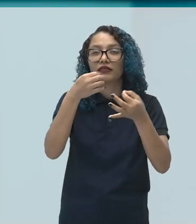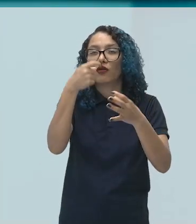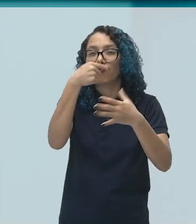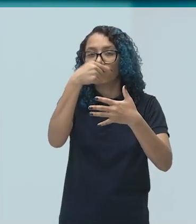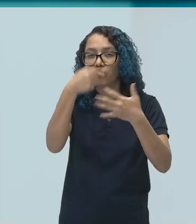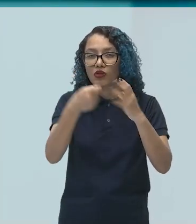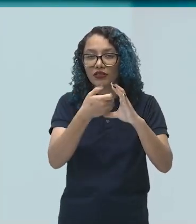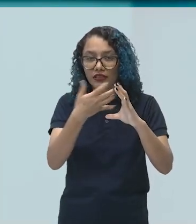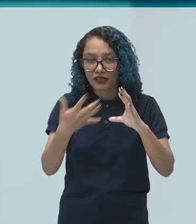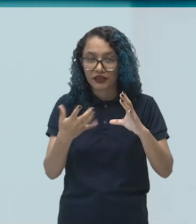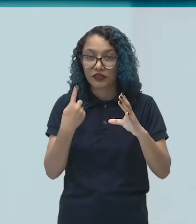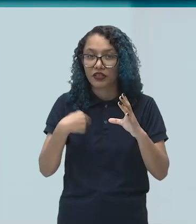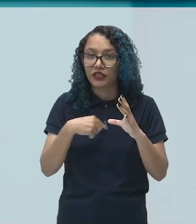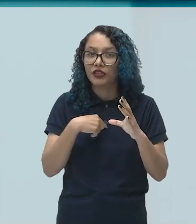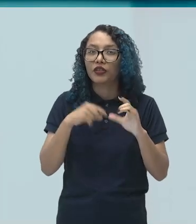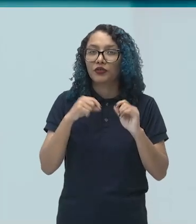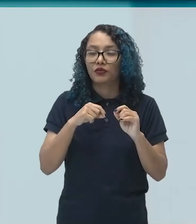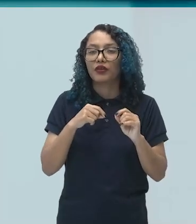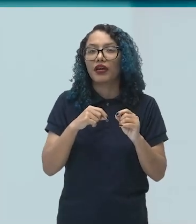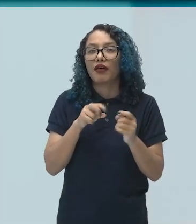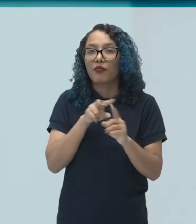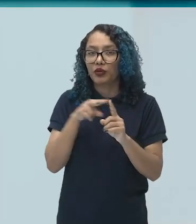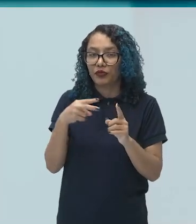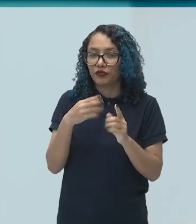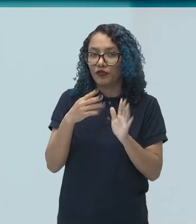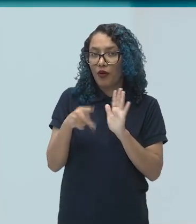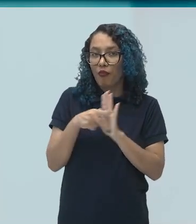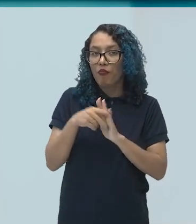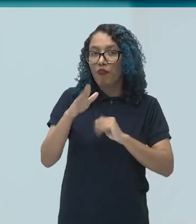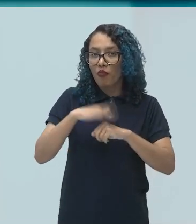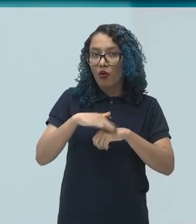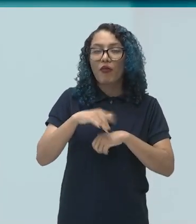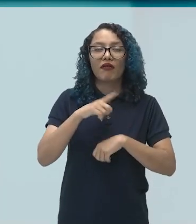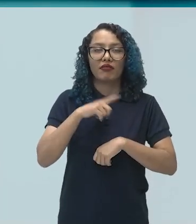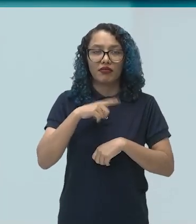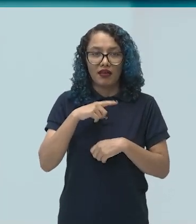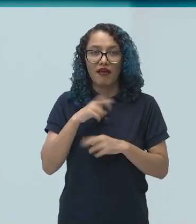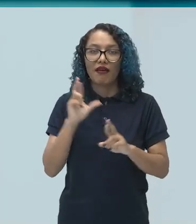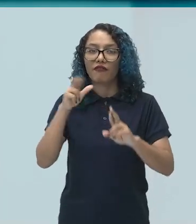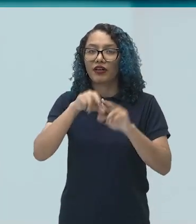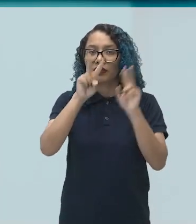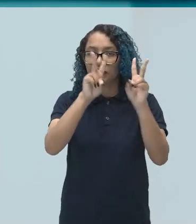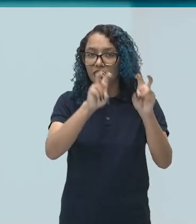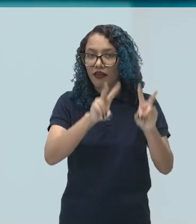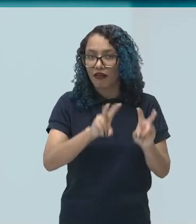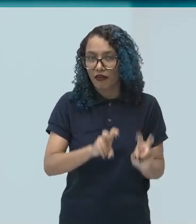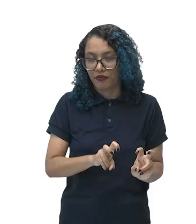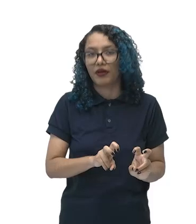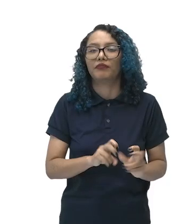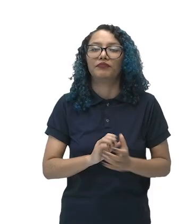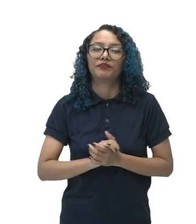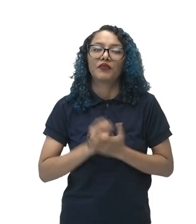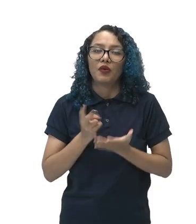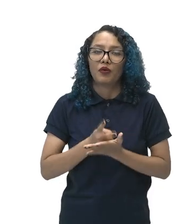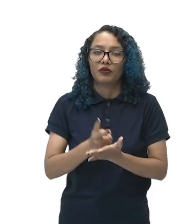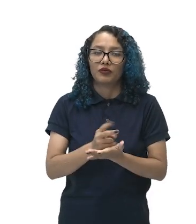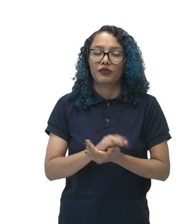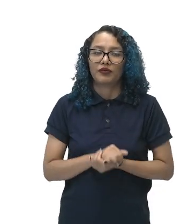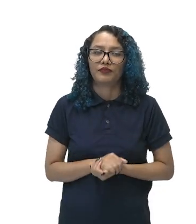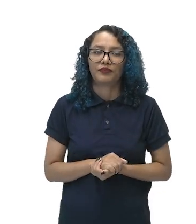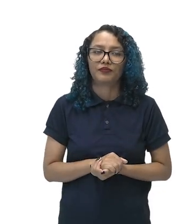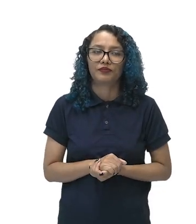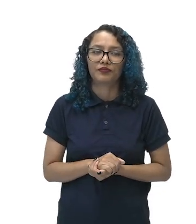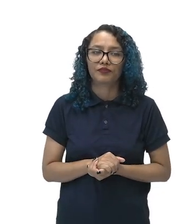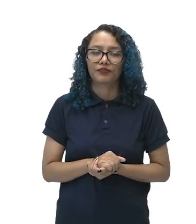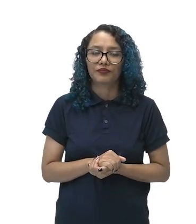nos posicionar a respeito destas questões, ok? E aí, então, seguindo, comentando com vocês, olhem